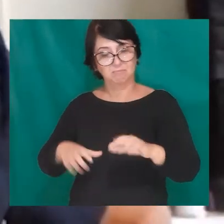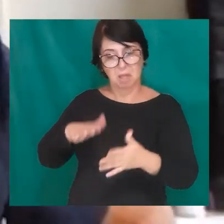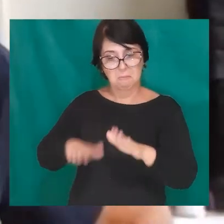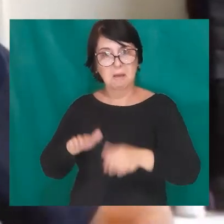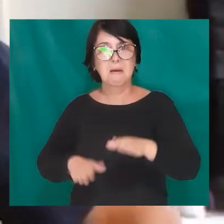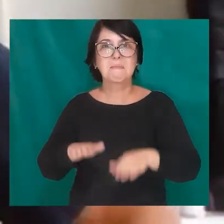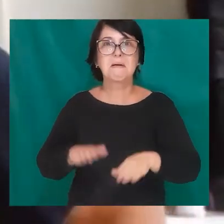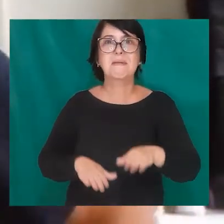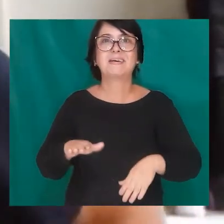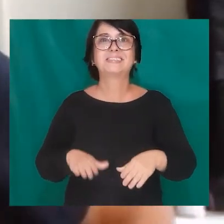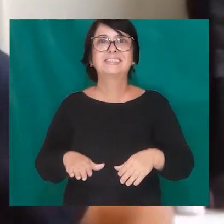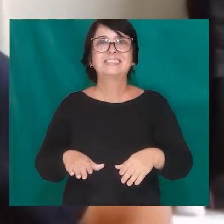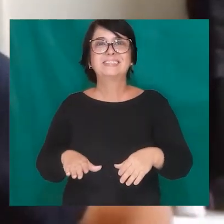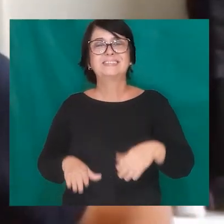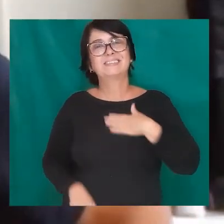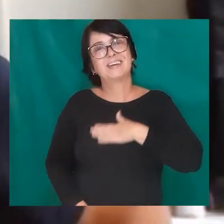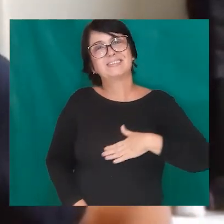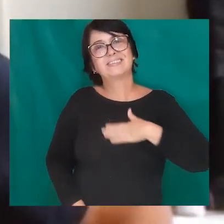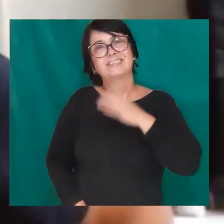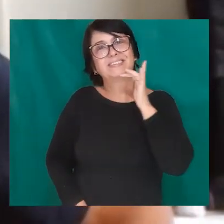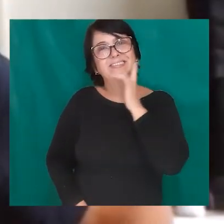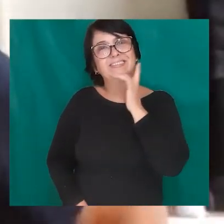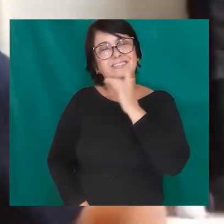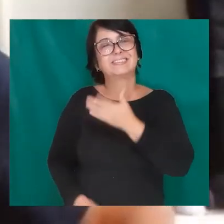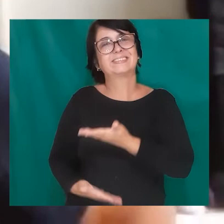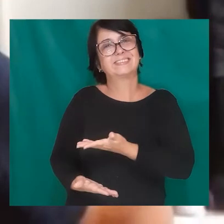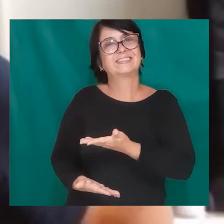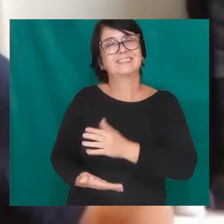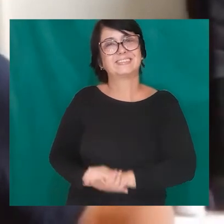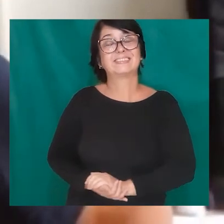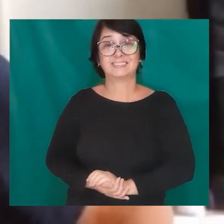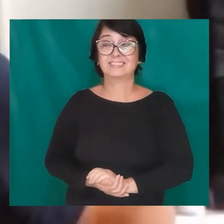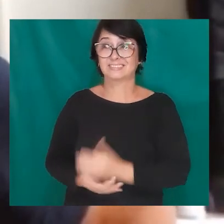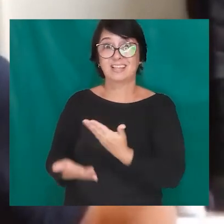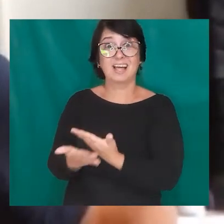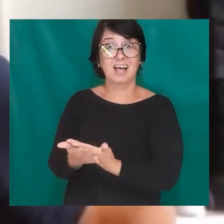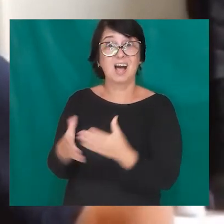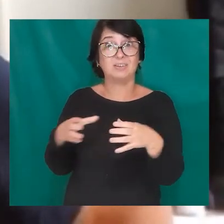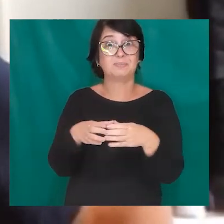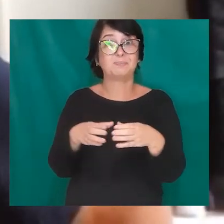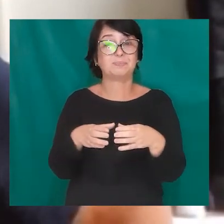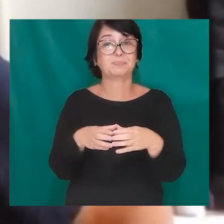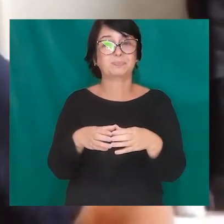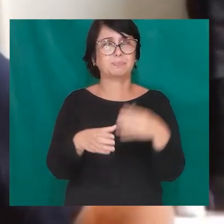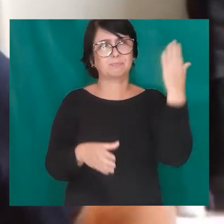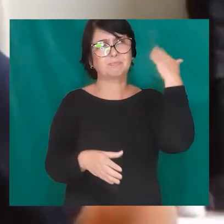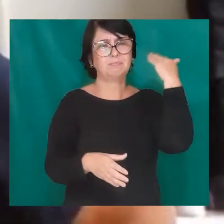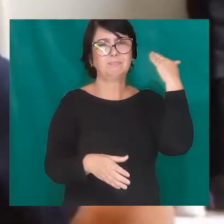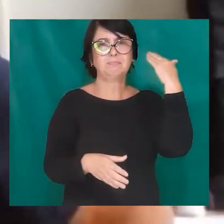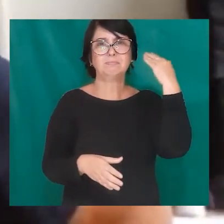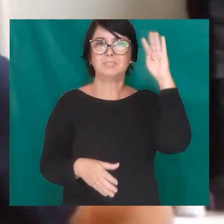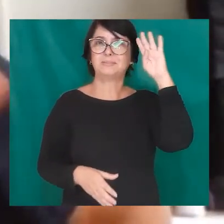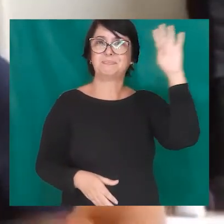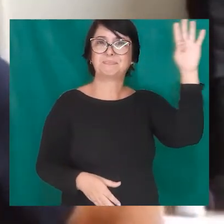ambiente. Porque eu acho que essa coisa que a gente sempre investiu na aula em grupo também, sabe? Desde o início,